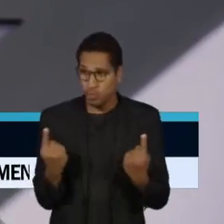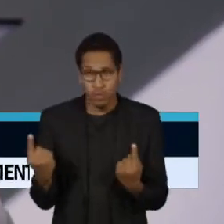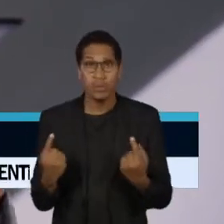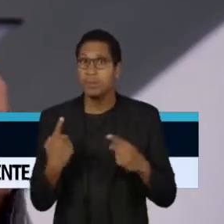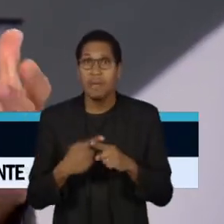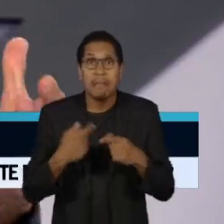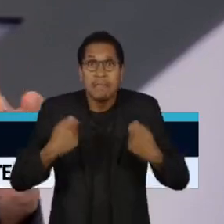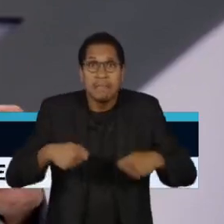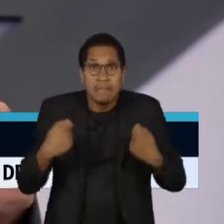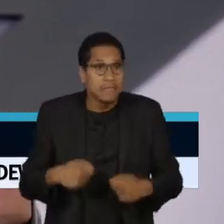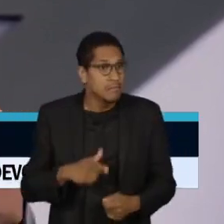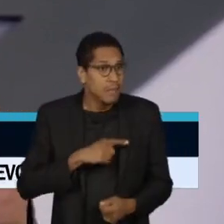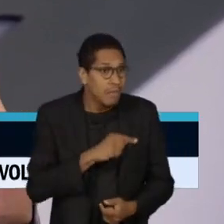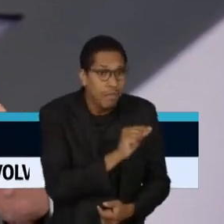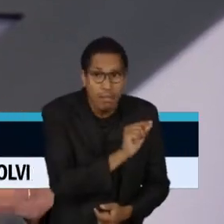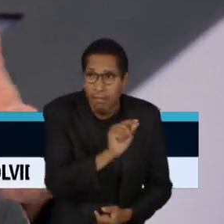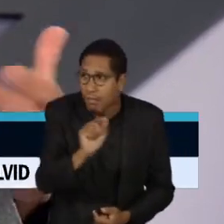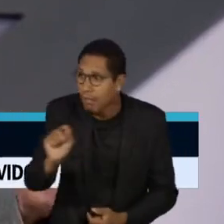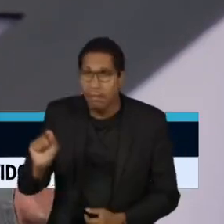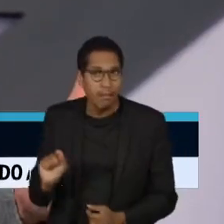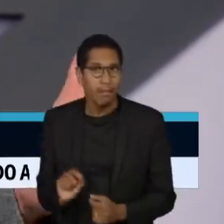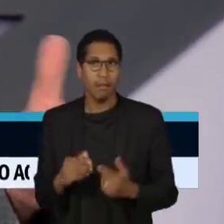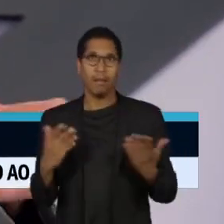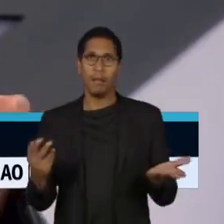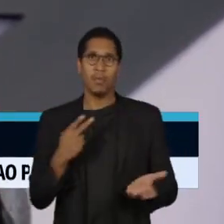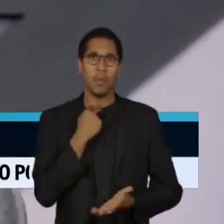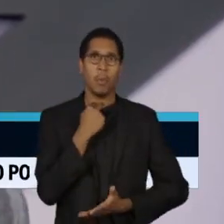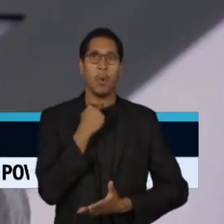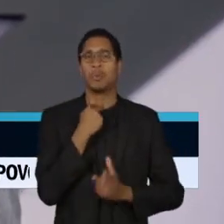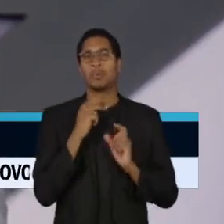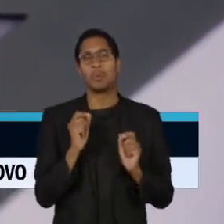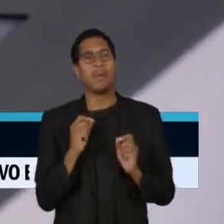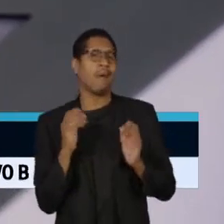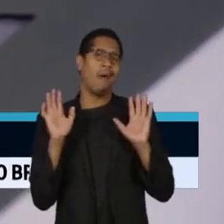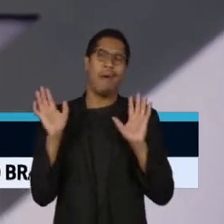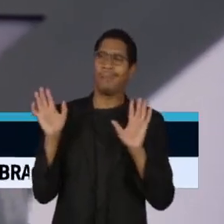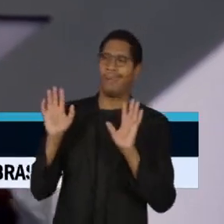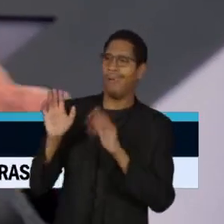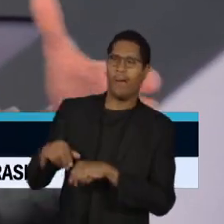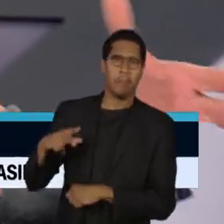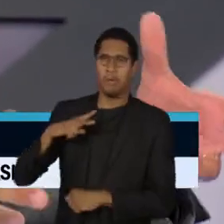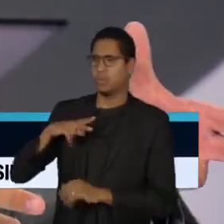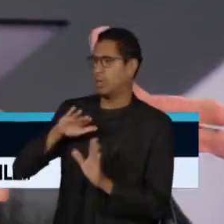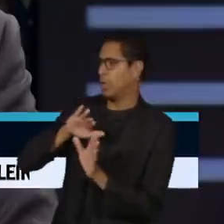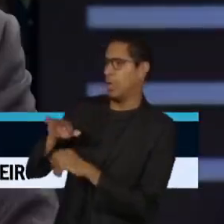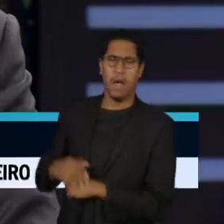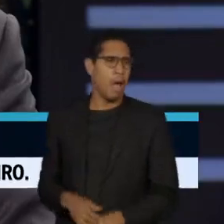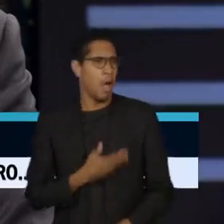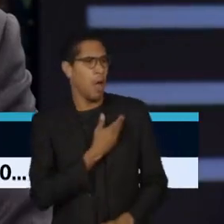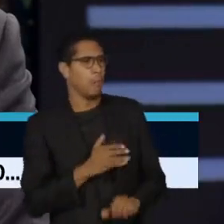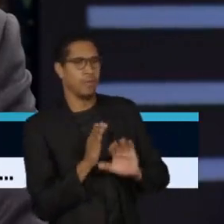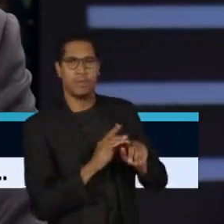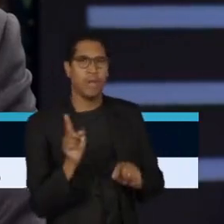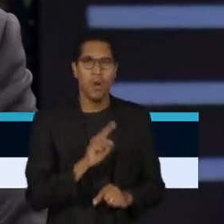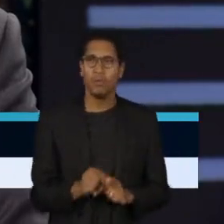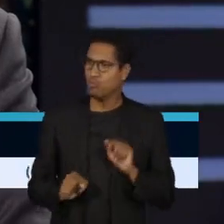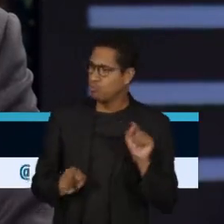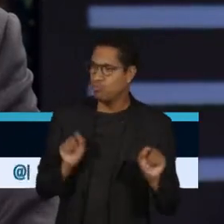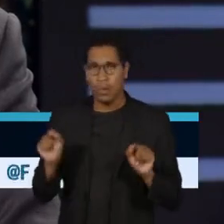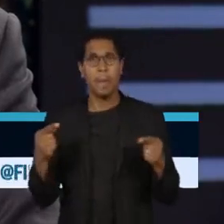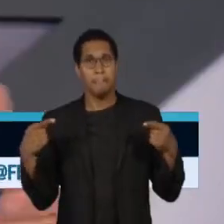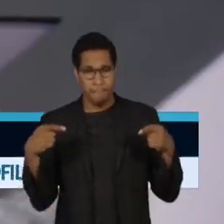grandes que a gente não pode se dar o luxo de falar, não, porque é privado, não, porque é público. É os dois,